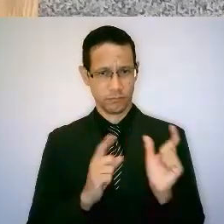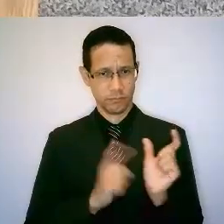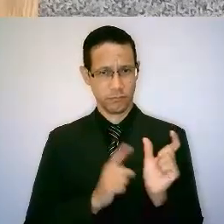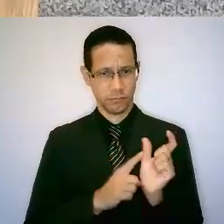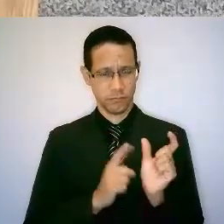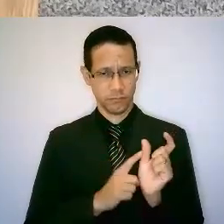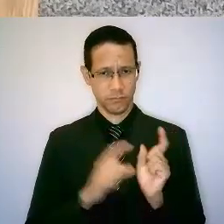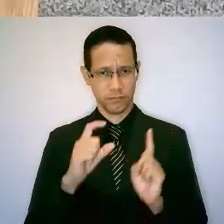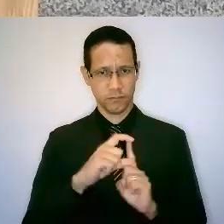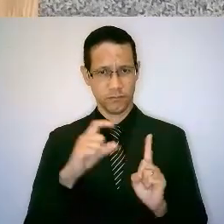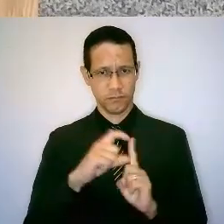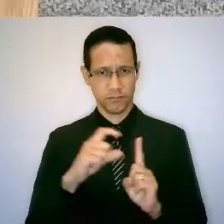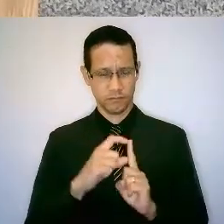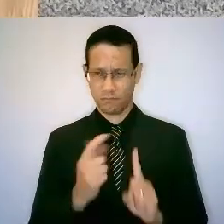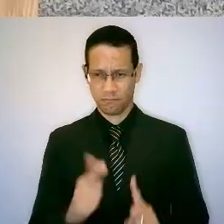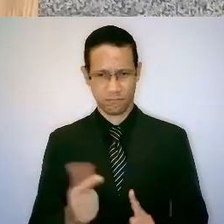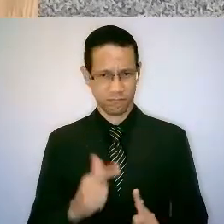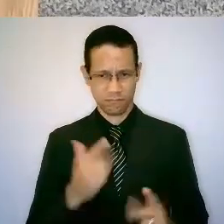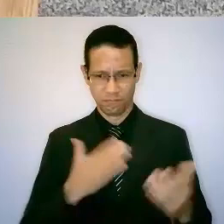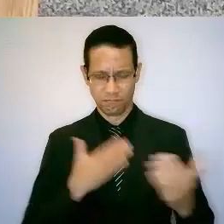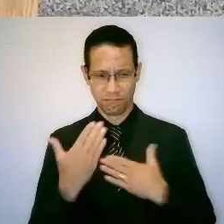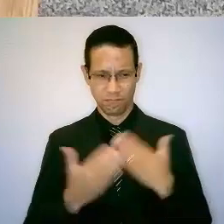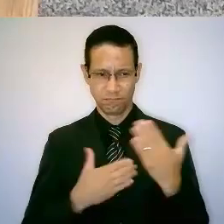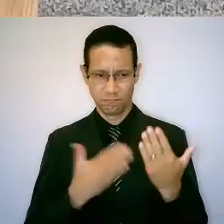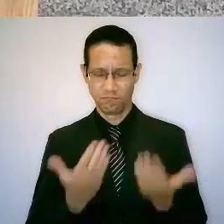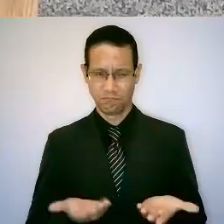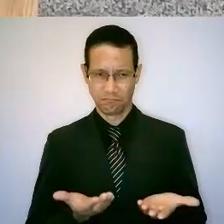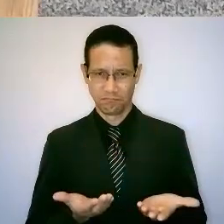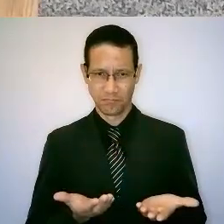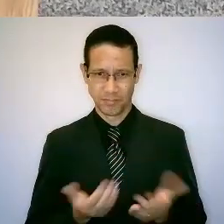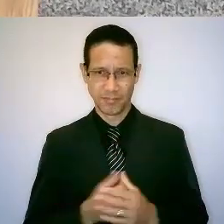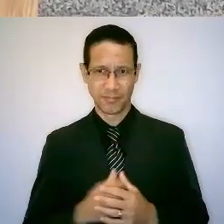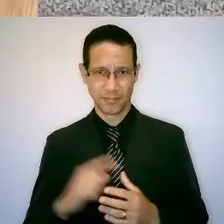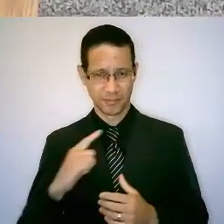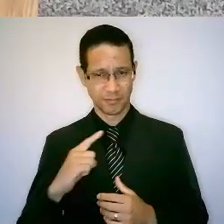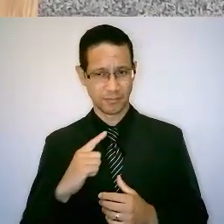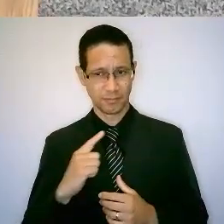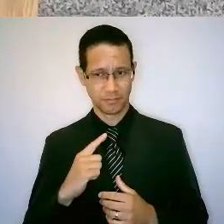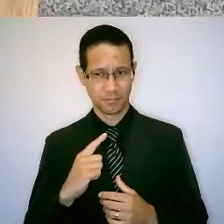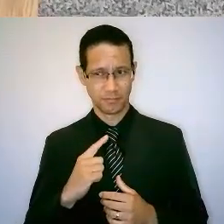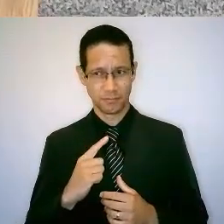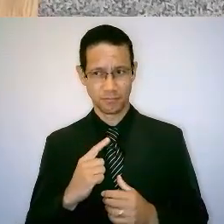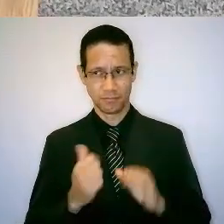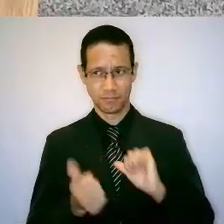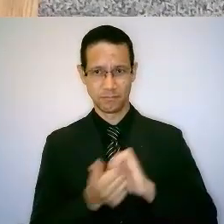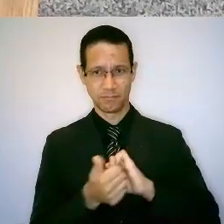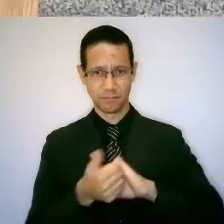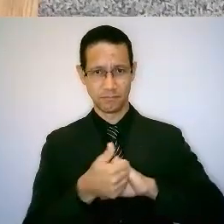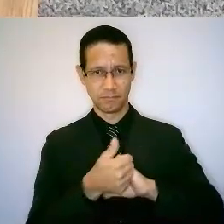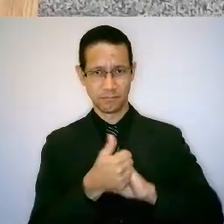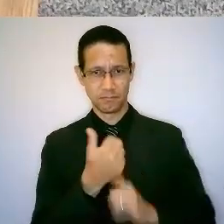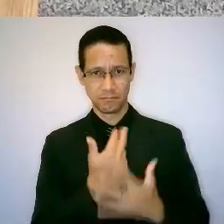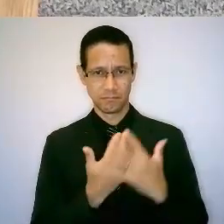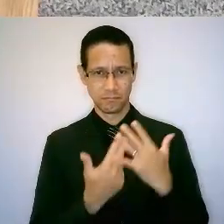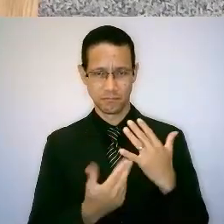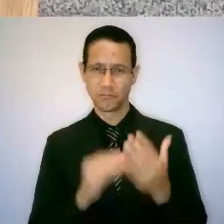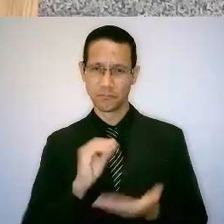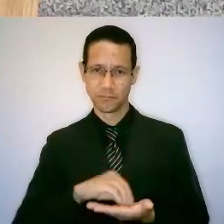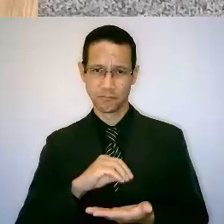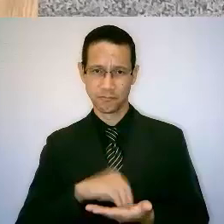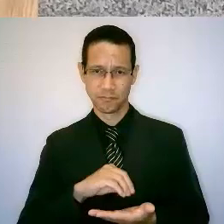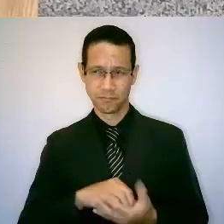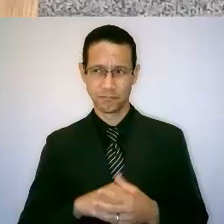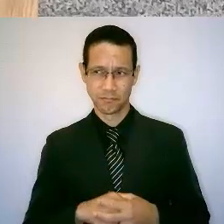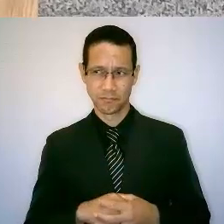nesse caso não há surpresa e se fale surpresa para incidir essa qualificadora em relação a esse caso vossa